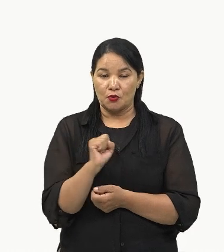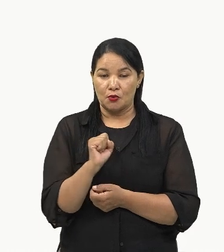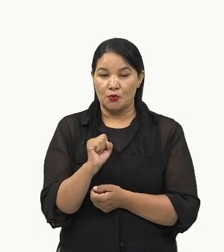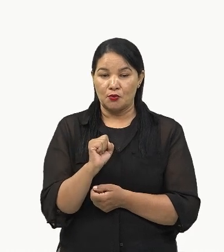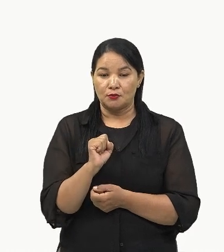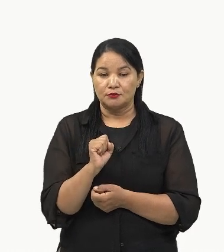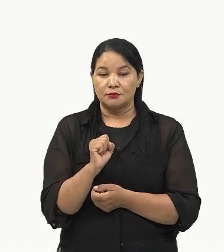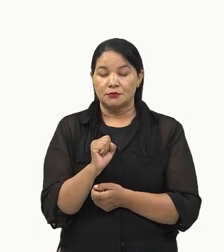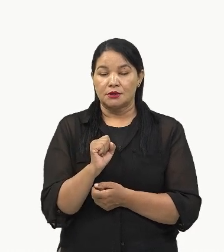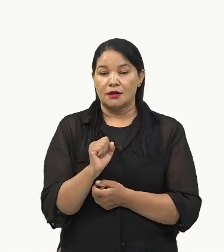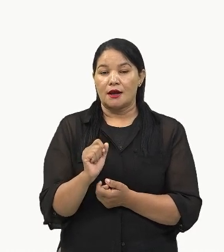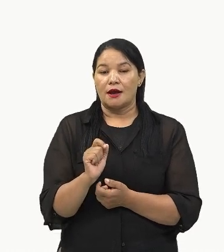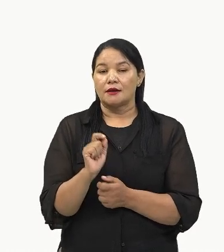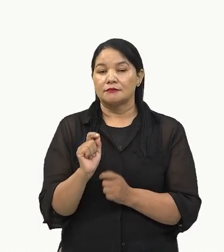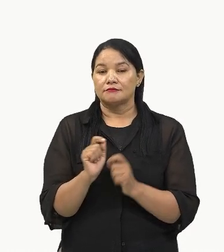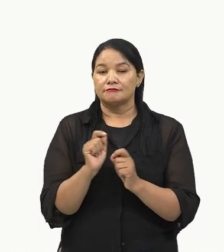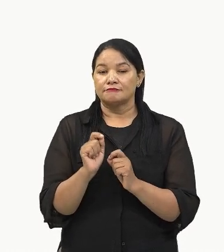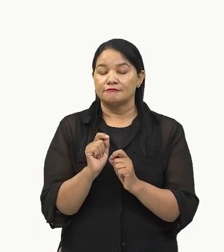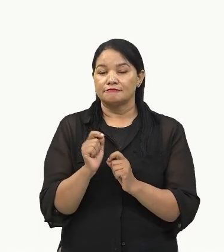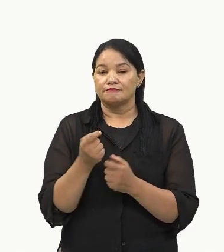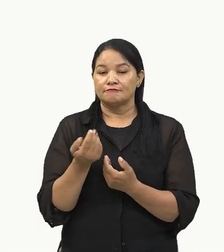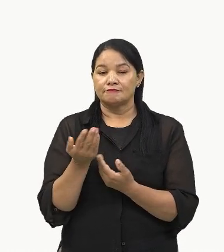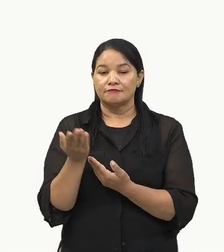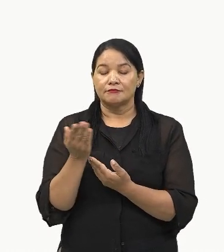a las víctimas de las